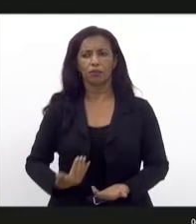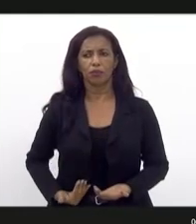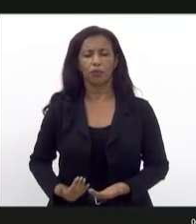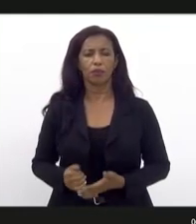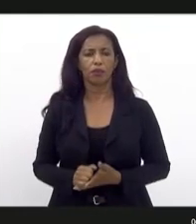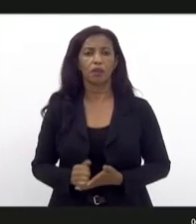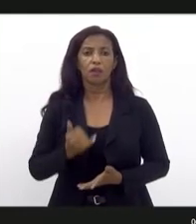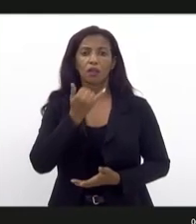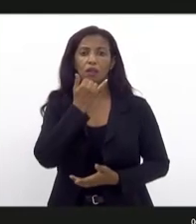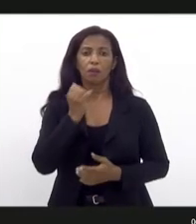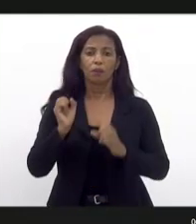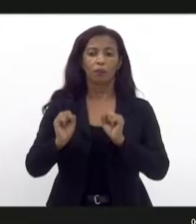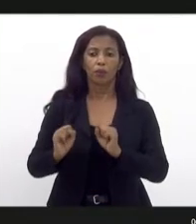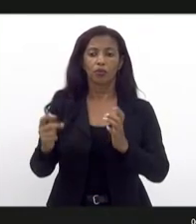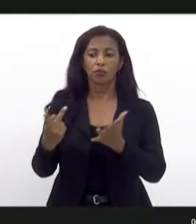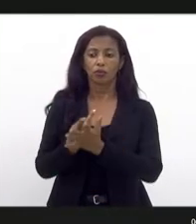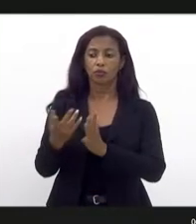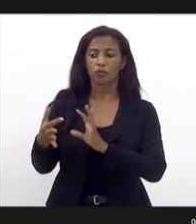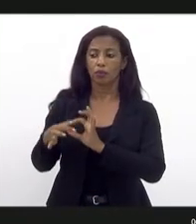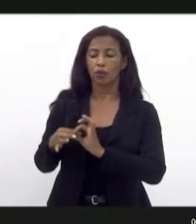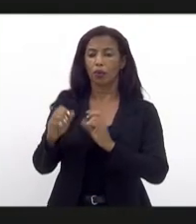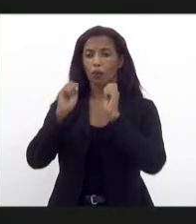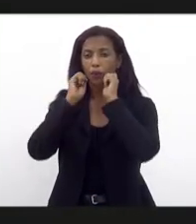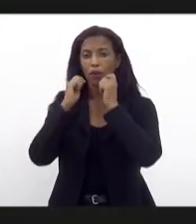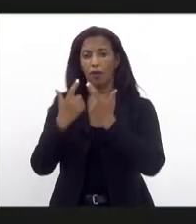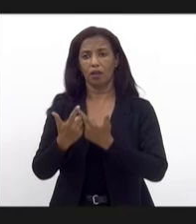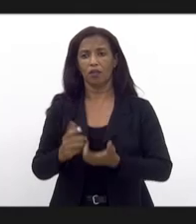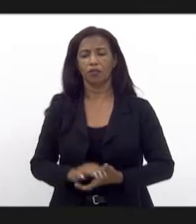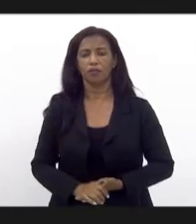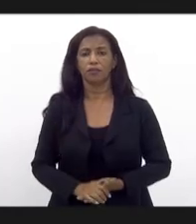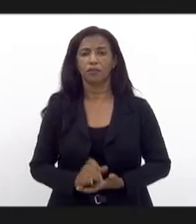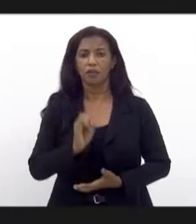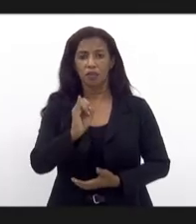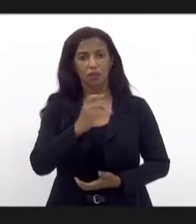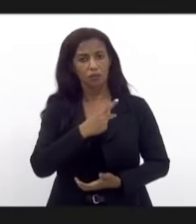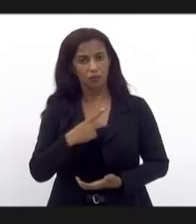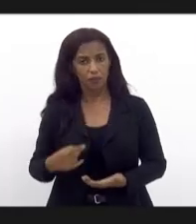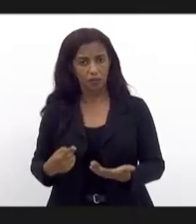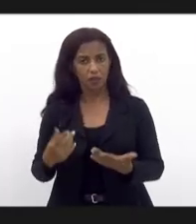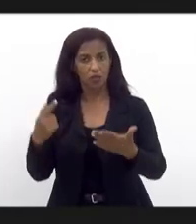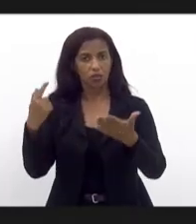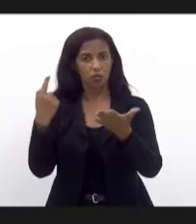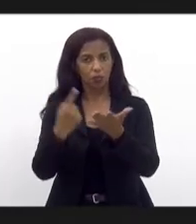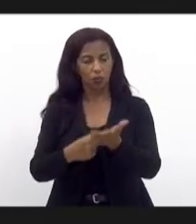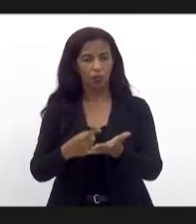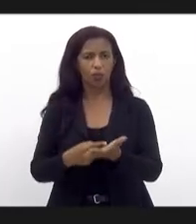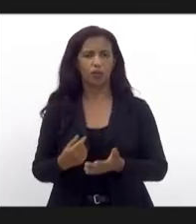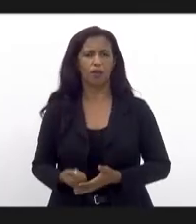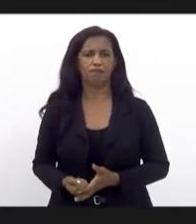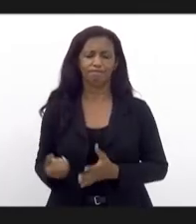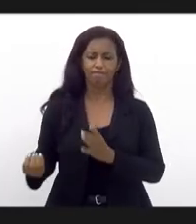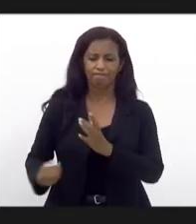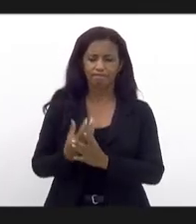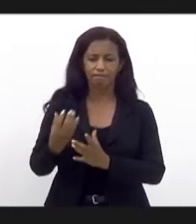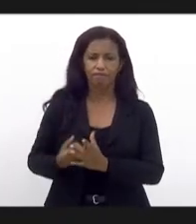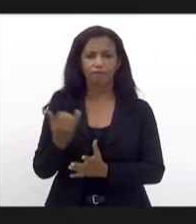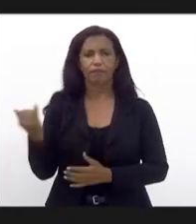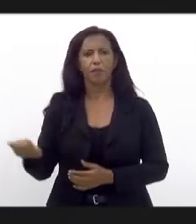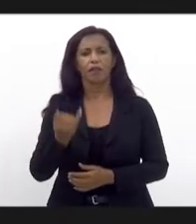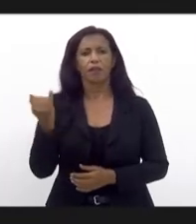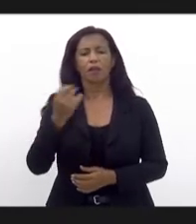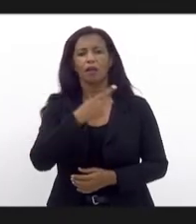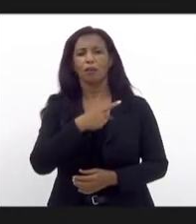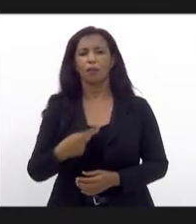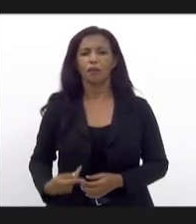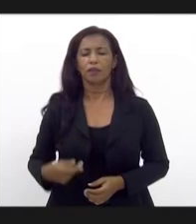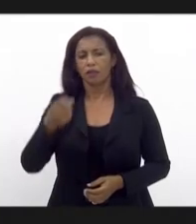de repente pode ser feita conjugadamente com a LERJ, se o presidente Siciliano tiver de acordo. Excelente iniciativa ao presidente e